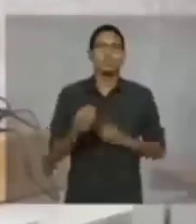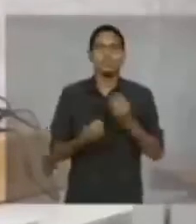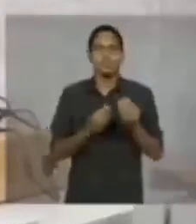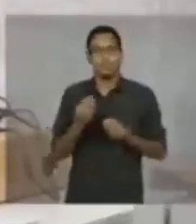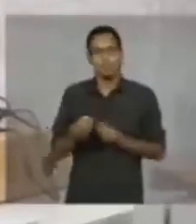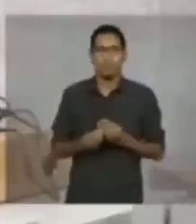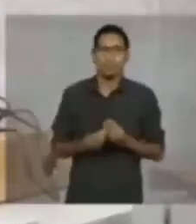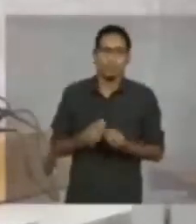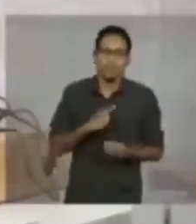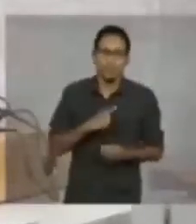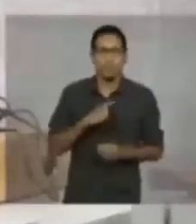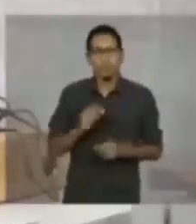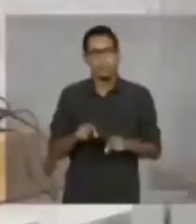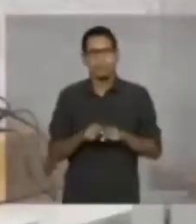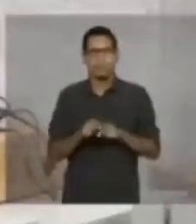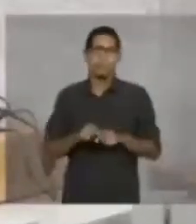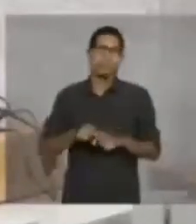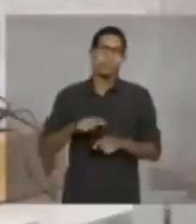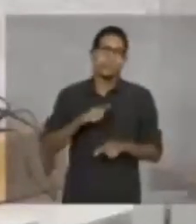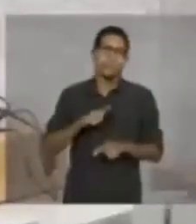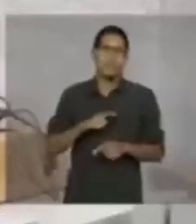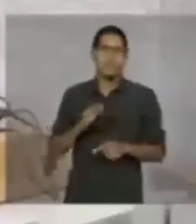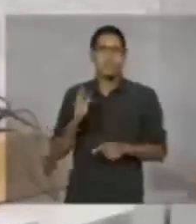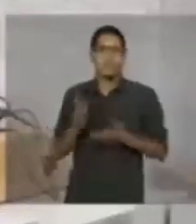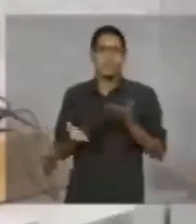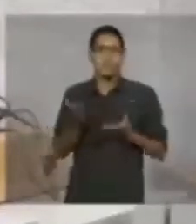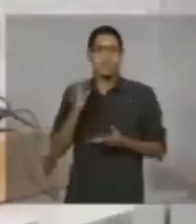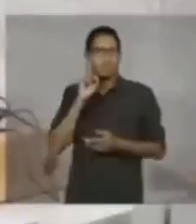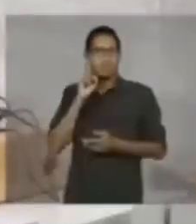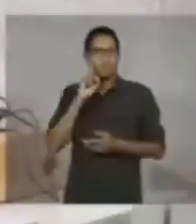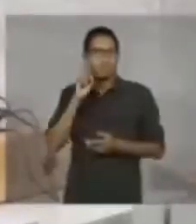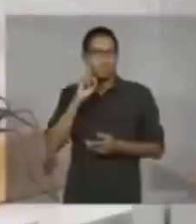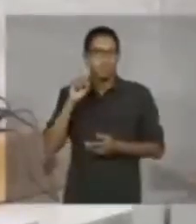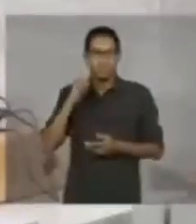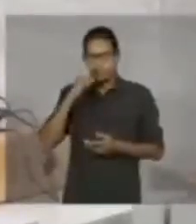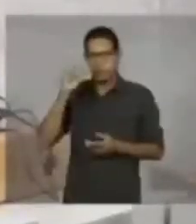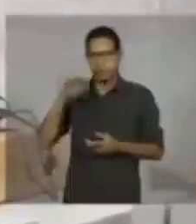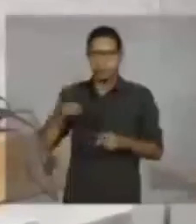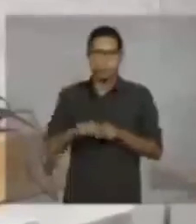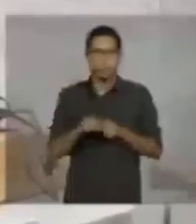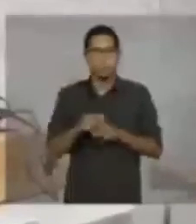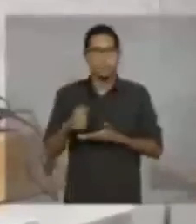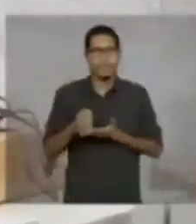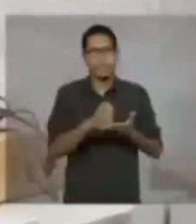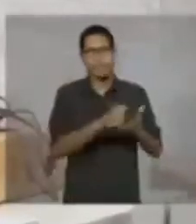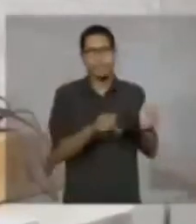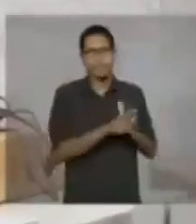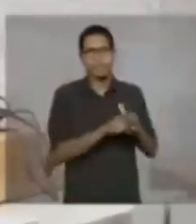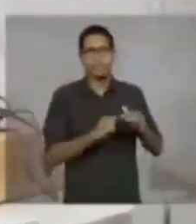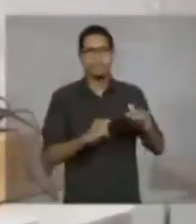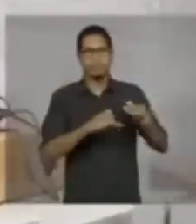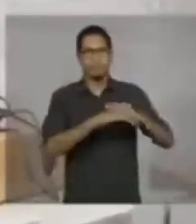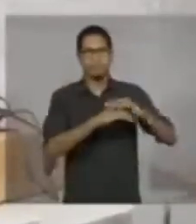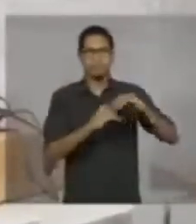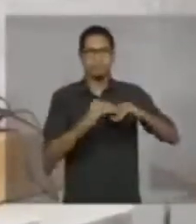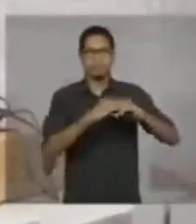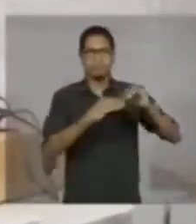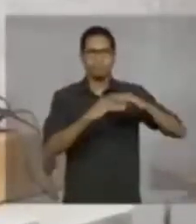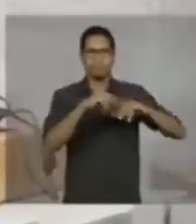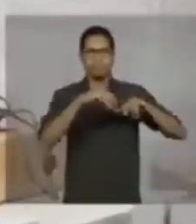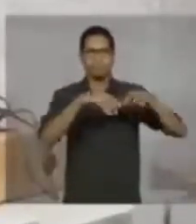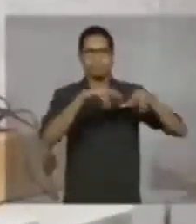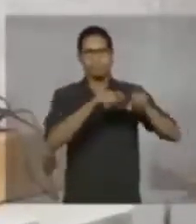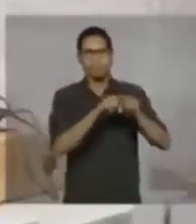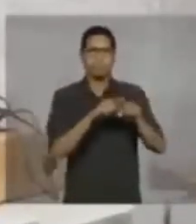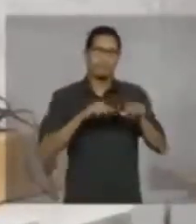gente continue destinando milhares de toneladas todos os dias para aterros sanitários, não só de materiais